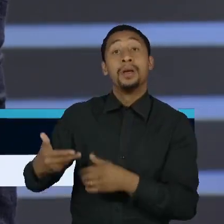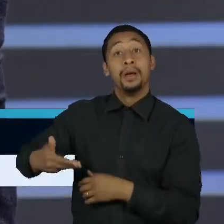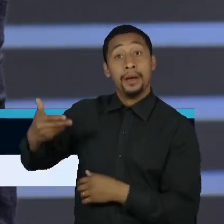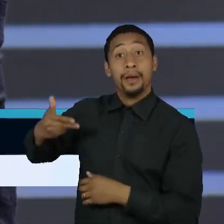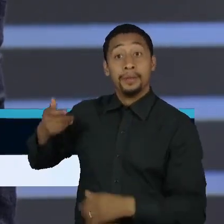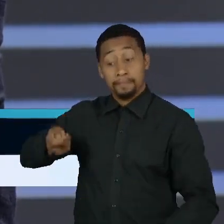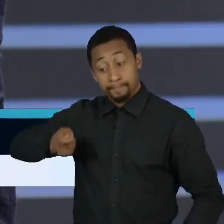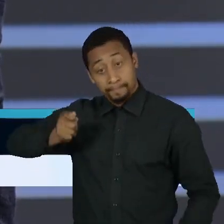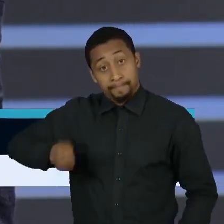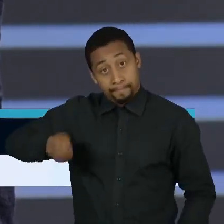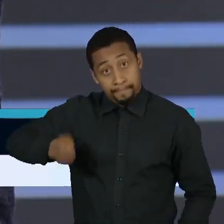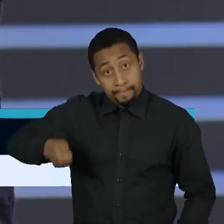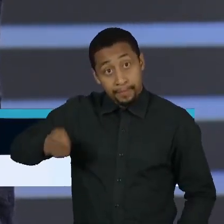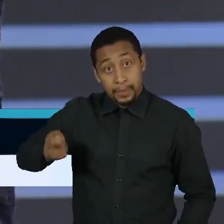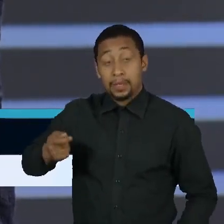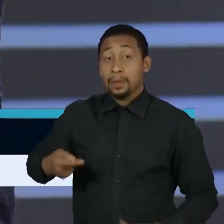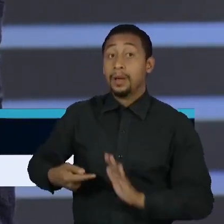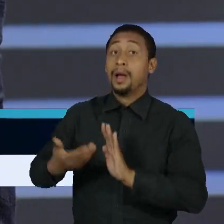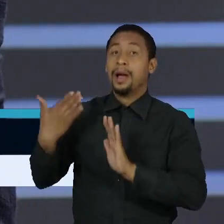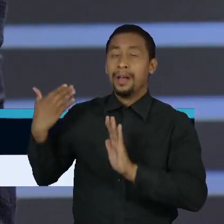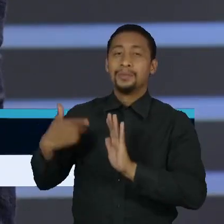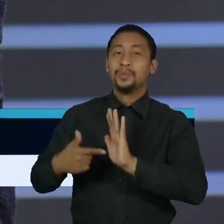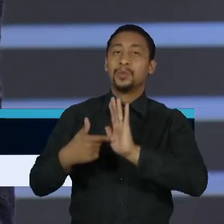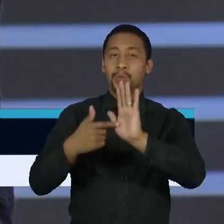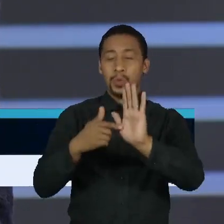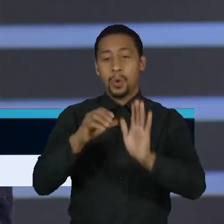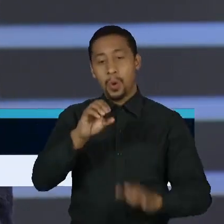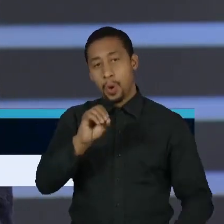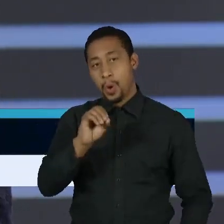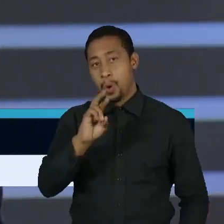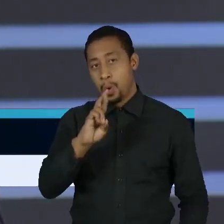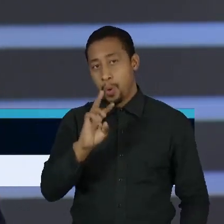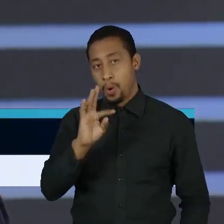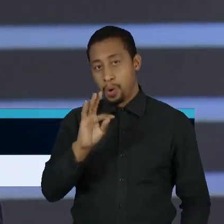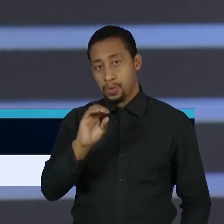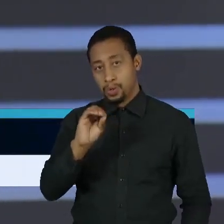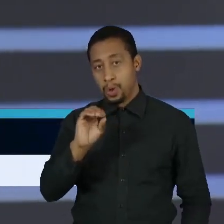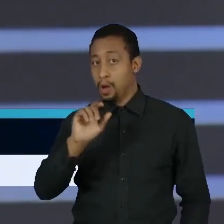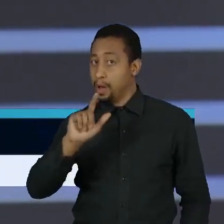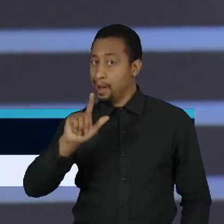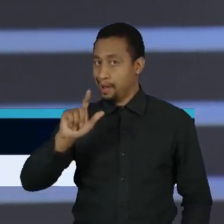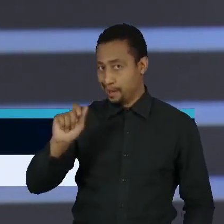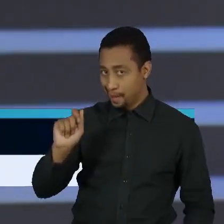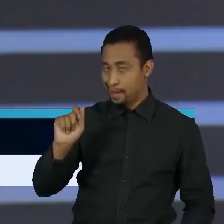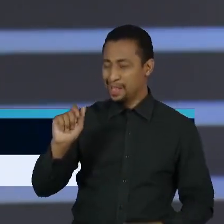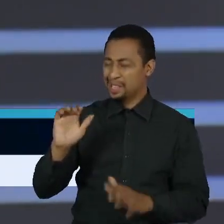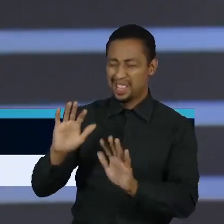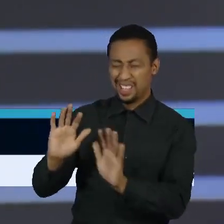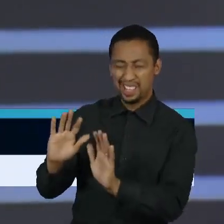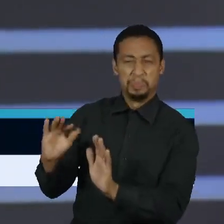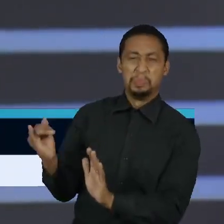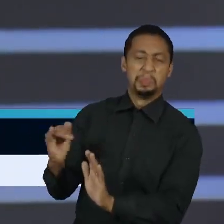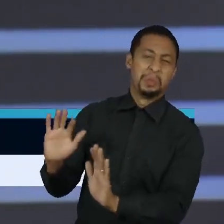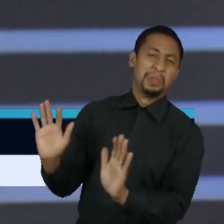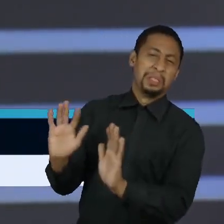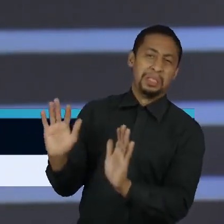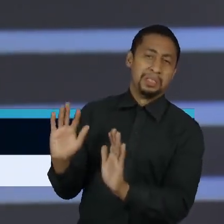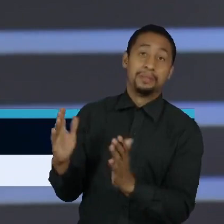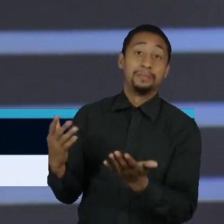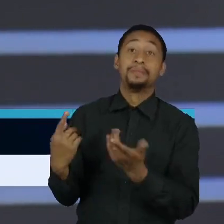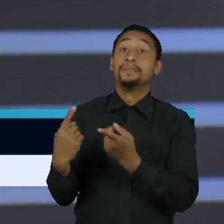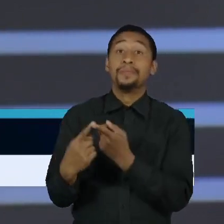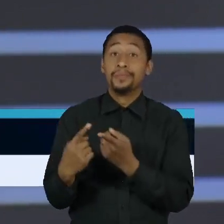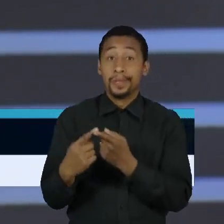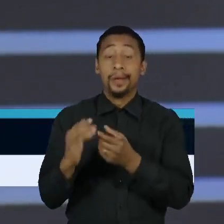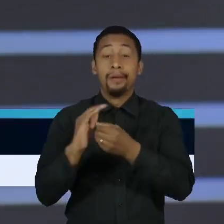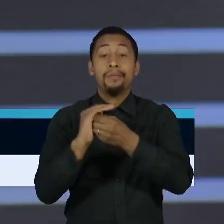diminuiu-se a questão da outorga. A outorga deixou de ser importante, porque em algumas concessões que você faz, por exemplo, saneamento